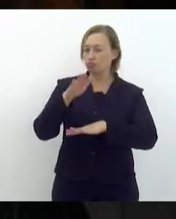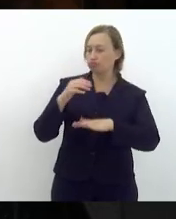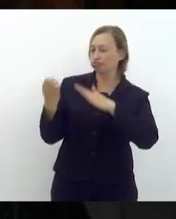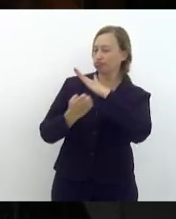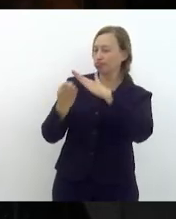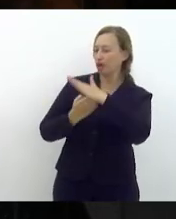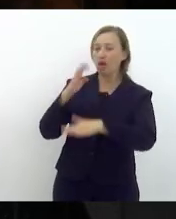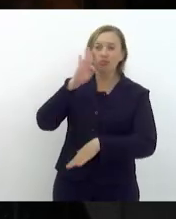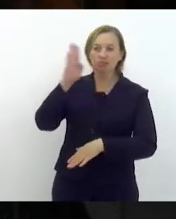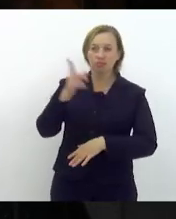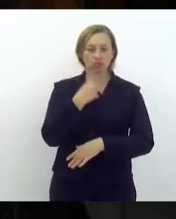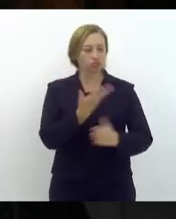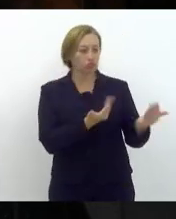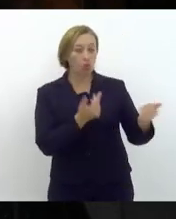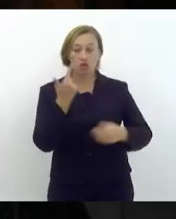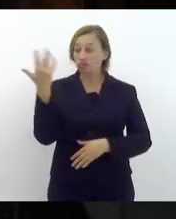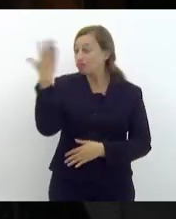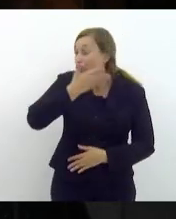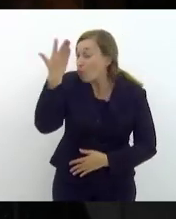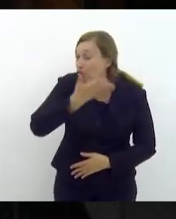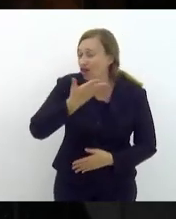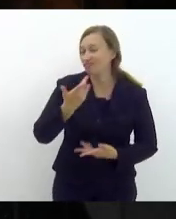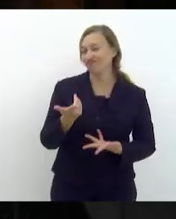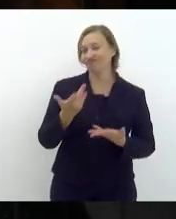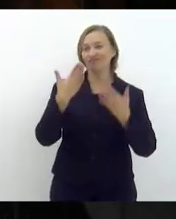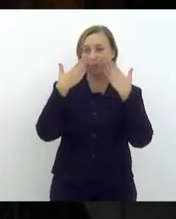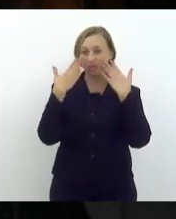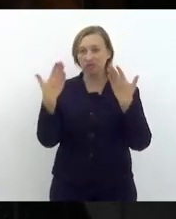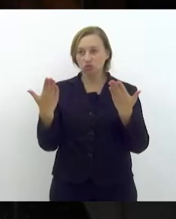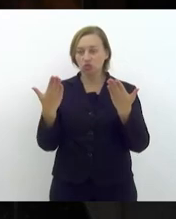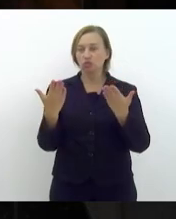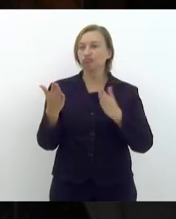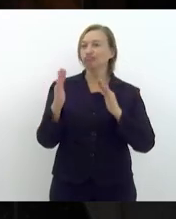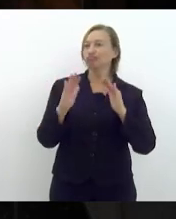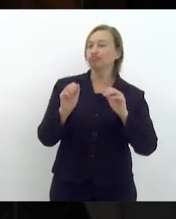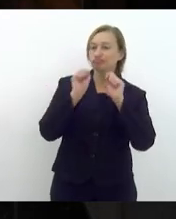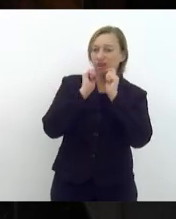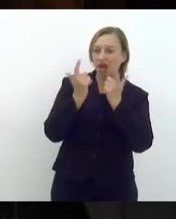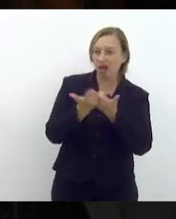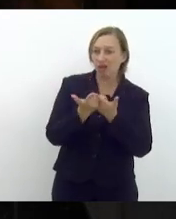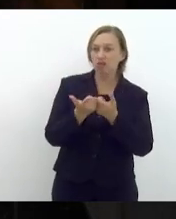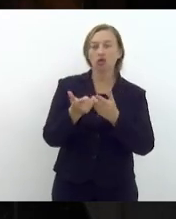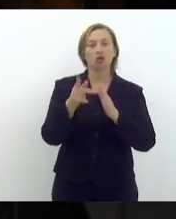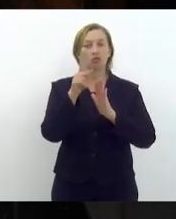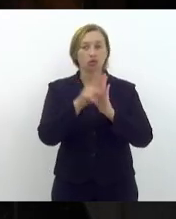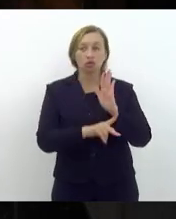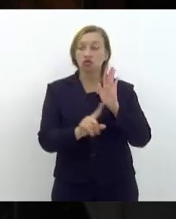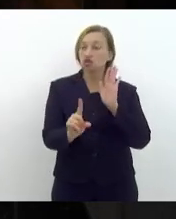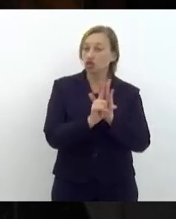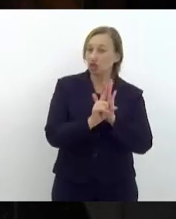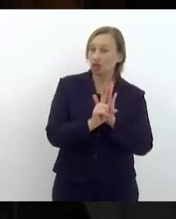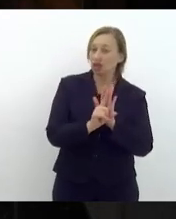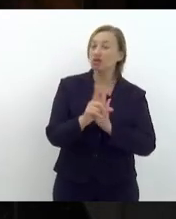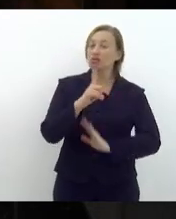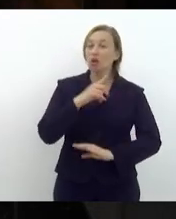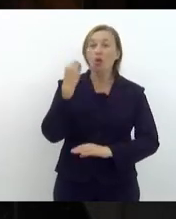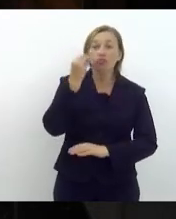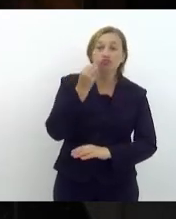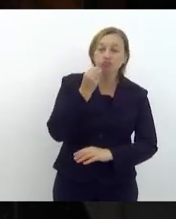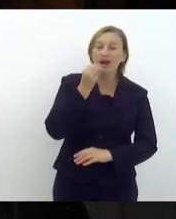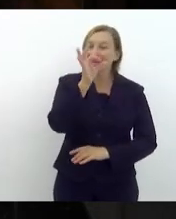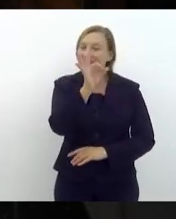para os nossos jovens e a gente não vê isso e a gente apresentou aqui na alerj um projeto de lei que tem como objetivo